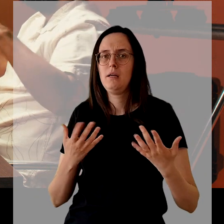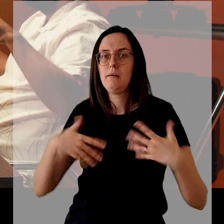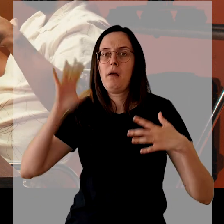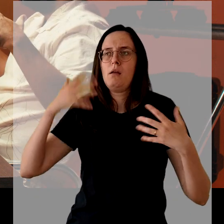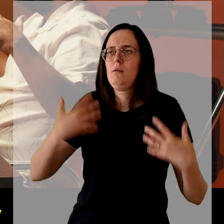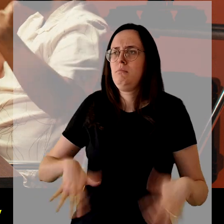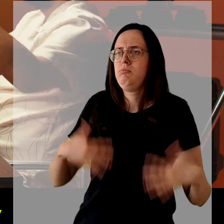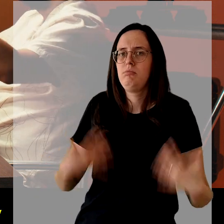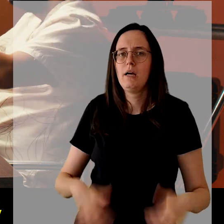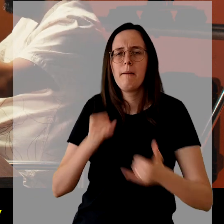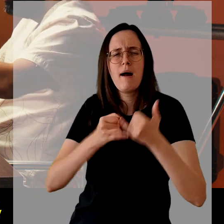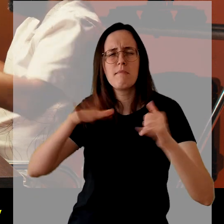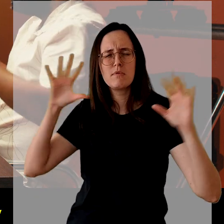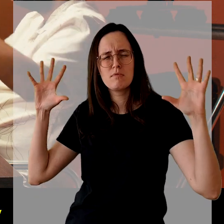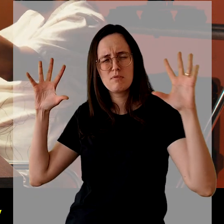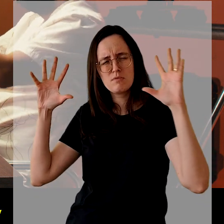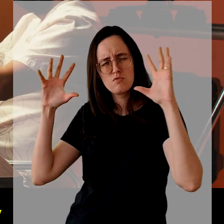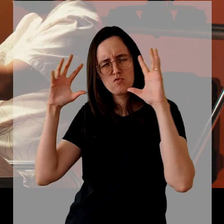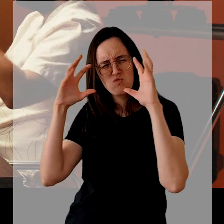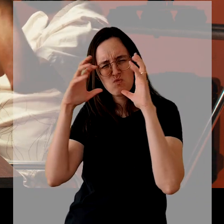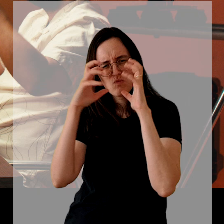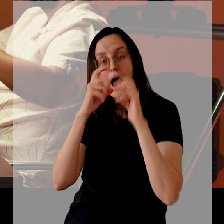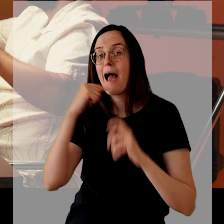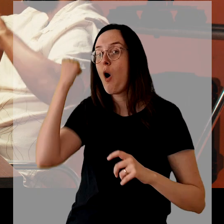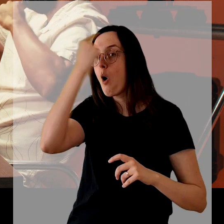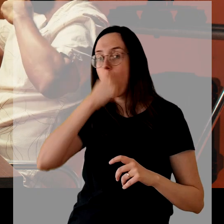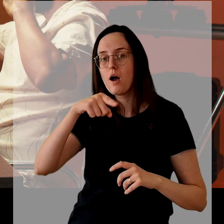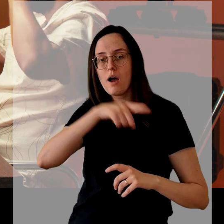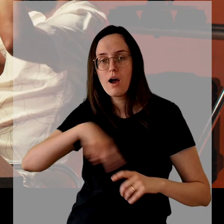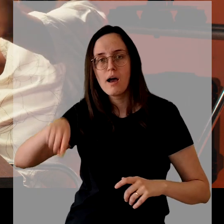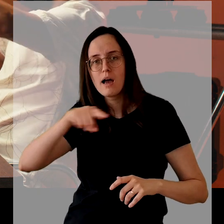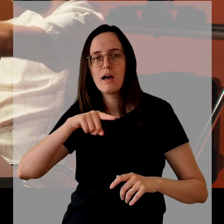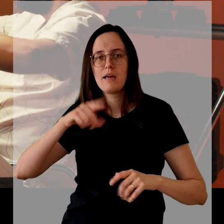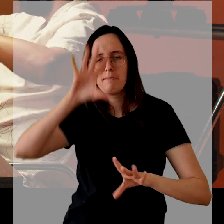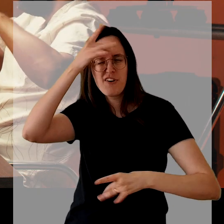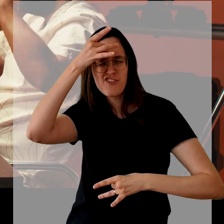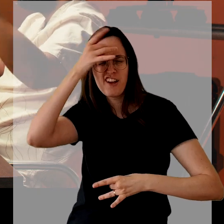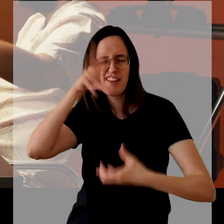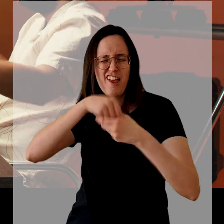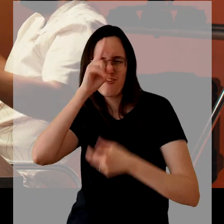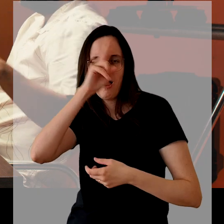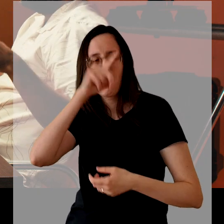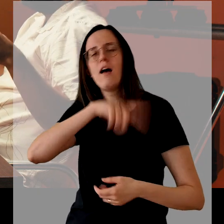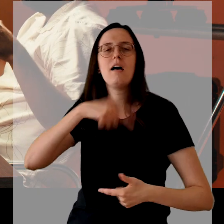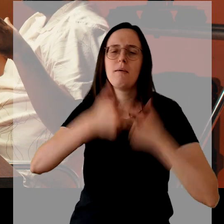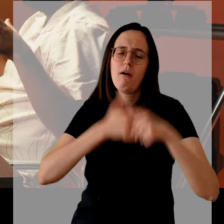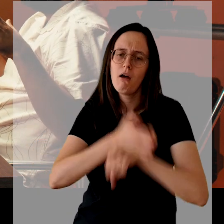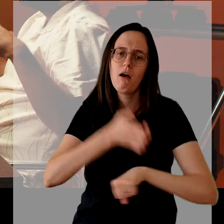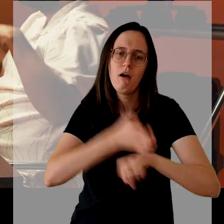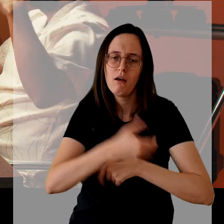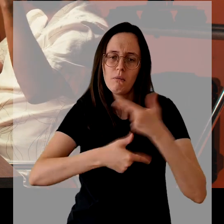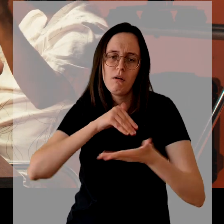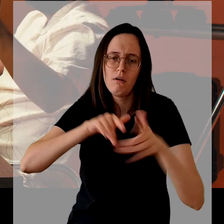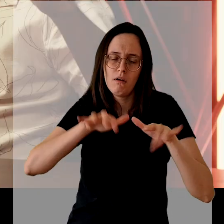tenso, ia ficando mais noturno, mais taciturno, os personagens fazendo hora extra, à noite, trabalhando na redação. Então, o que eu fui